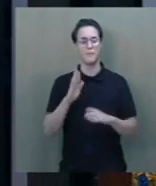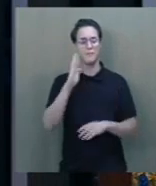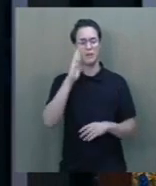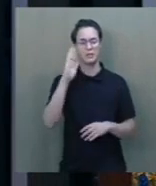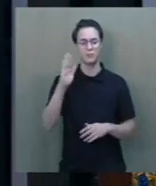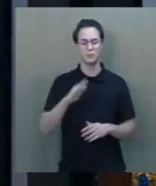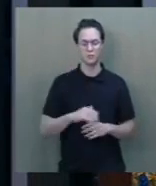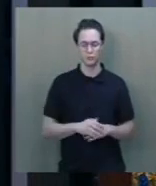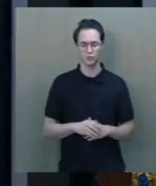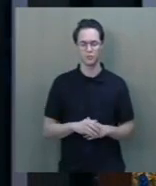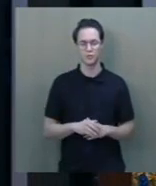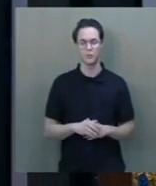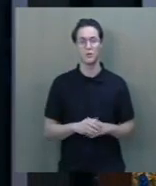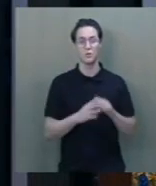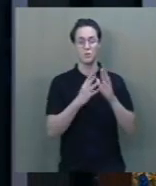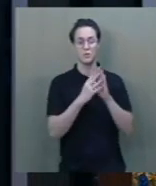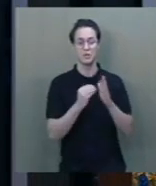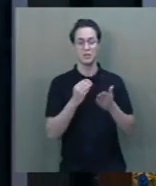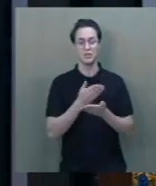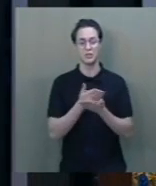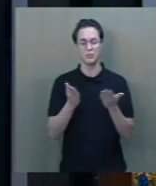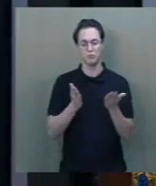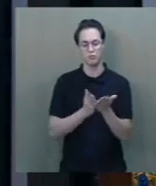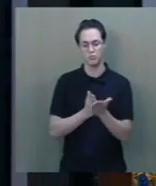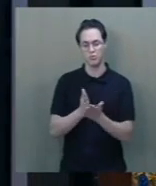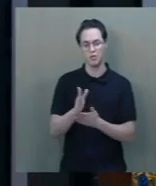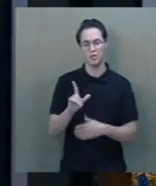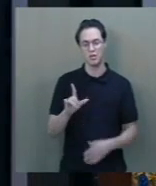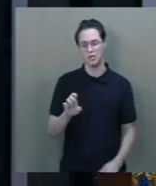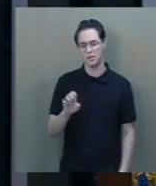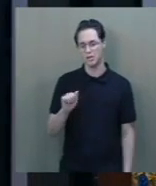principalmente dar um exemplo de lealdade.